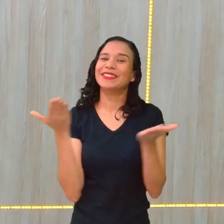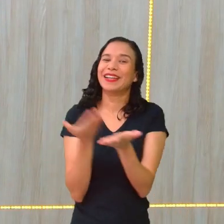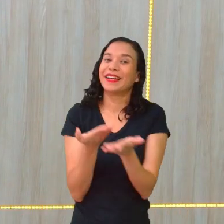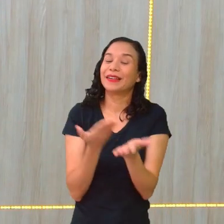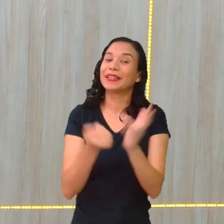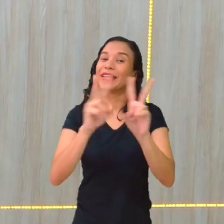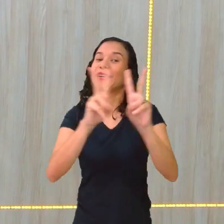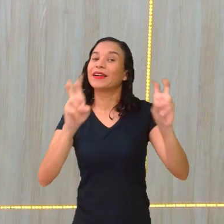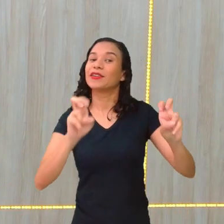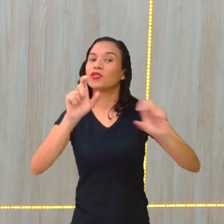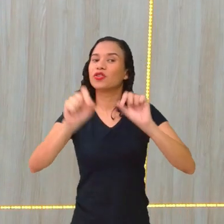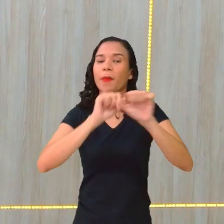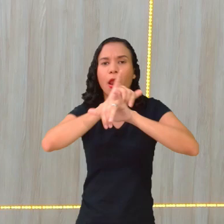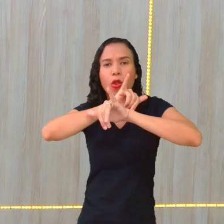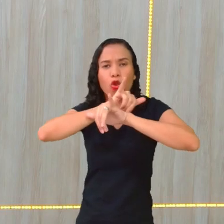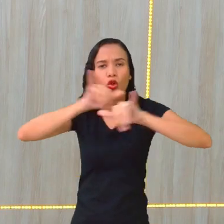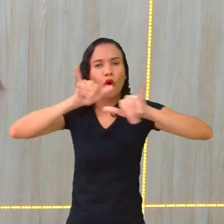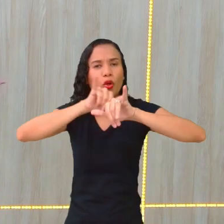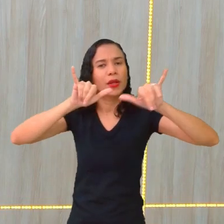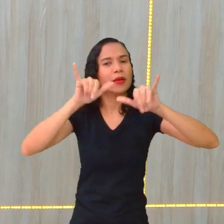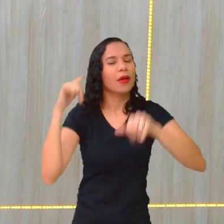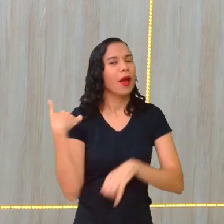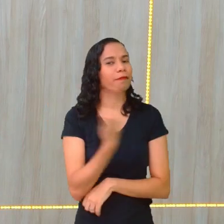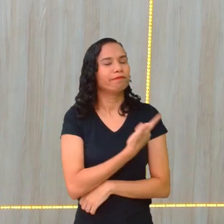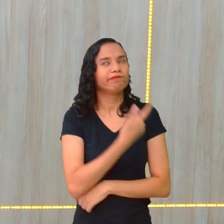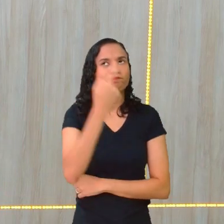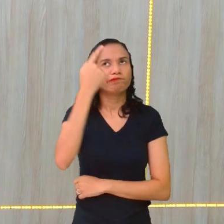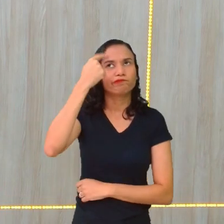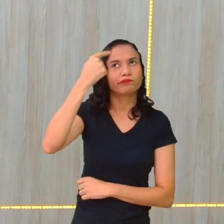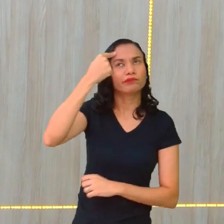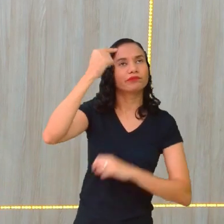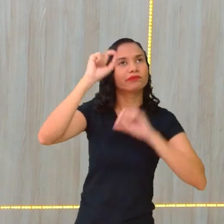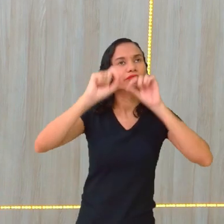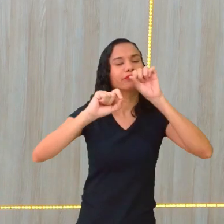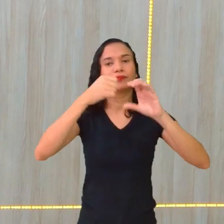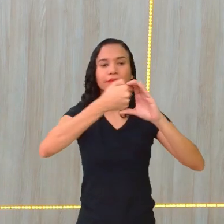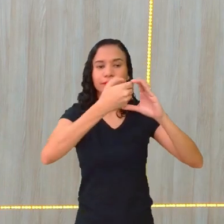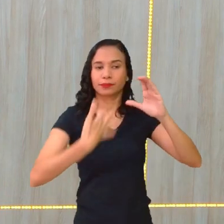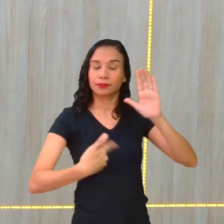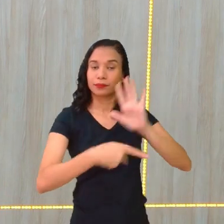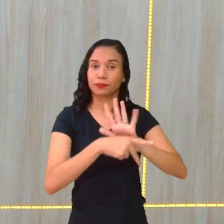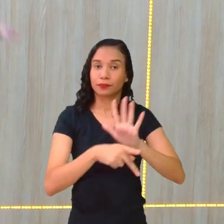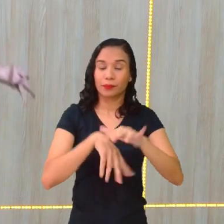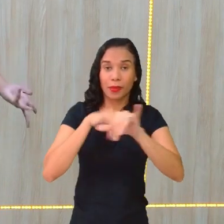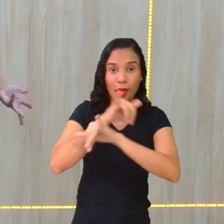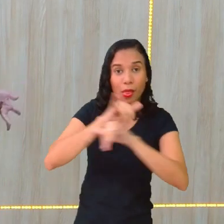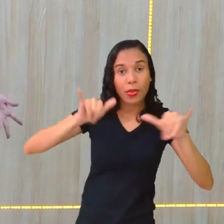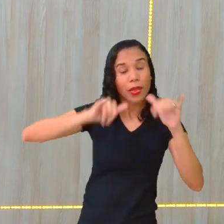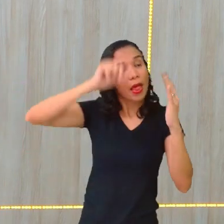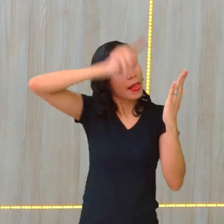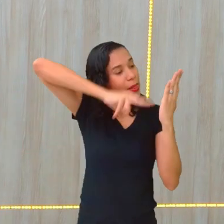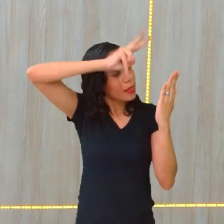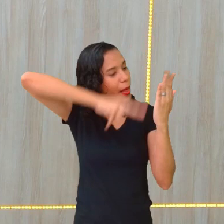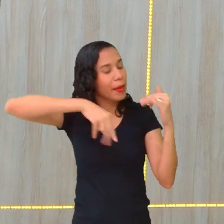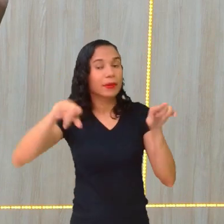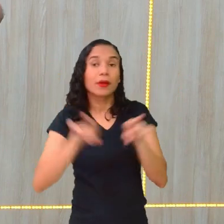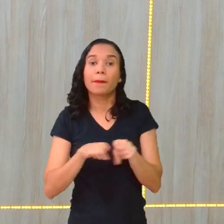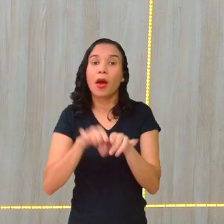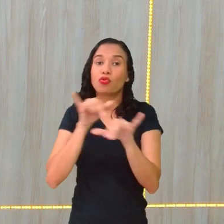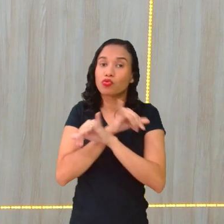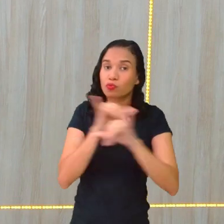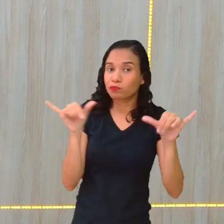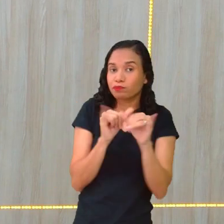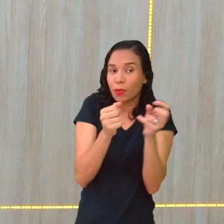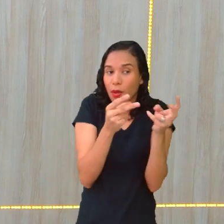é sobre a notícia e a gente vai pensar aqui as características da notícia, a gente vai ler uma notícia, tentar